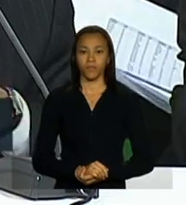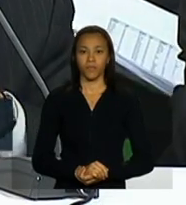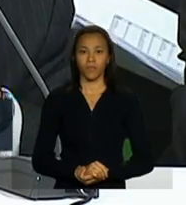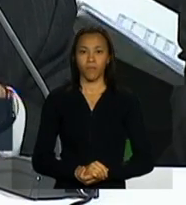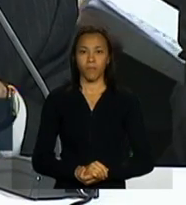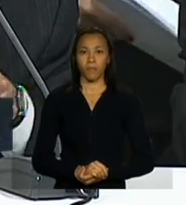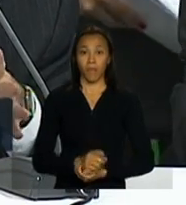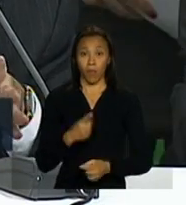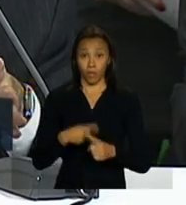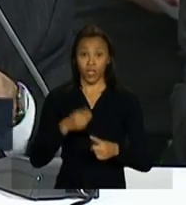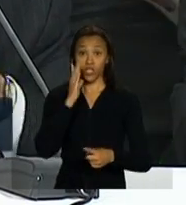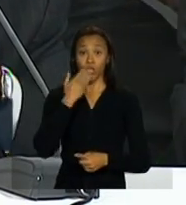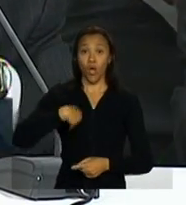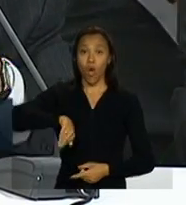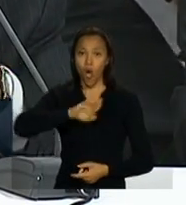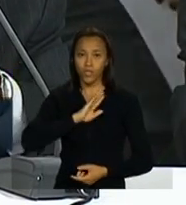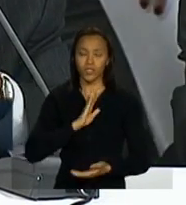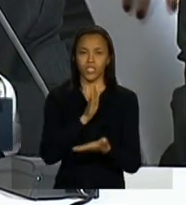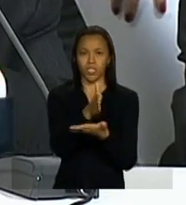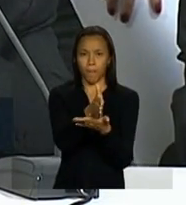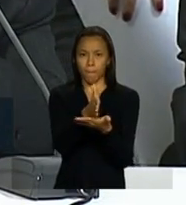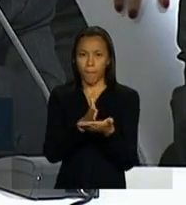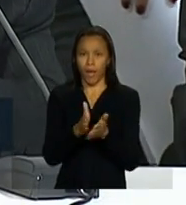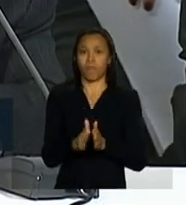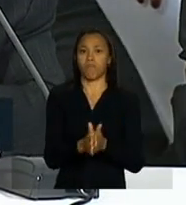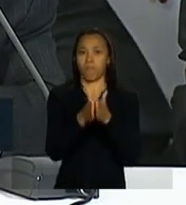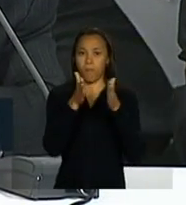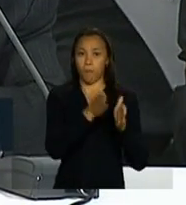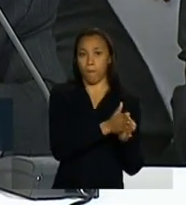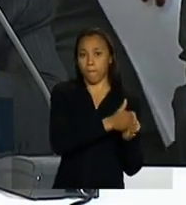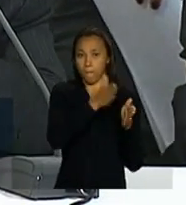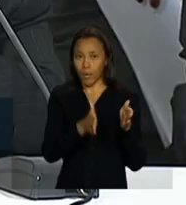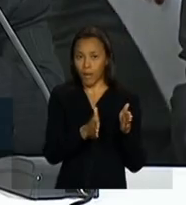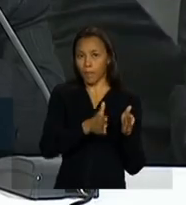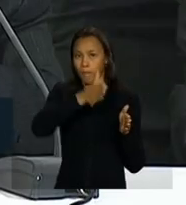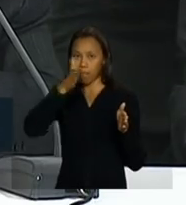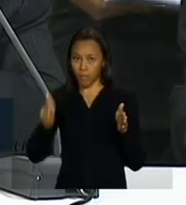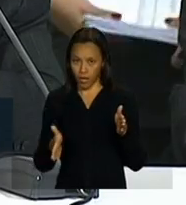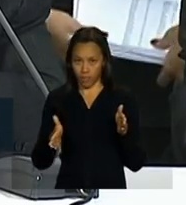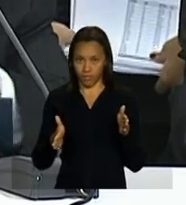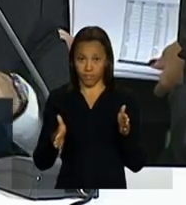Não, é porque nós dividimos em duas fases, até 14, 15.